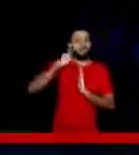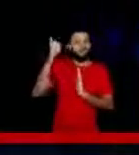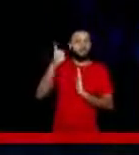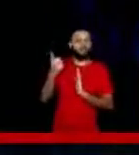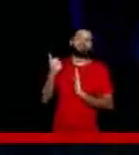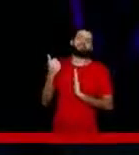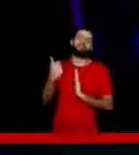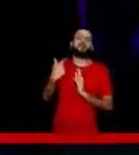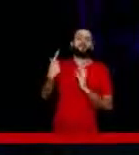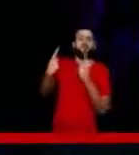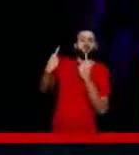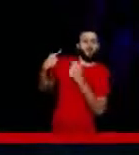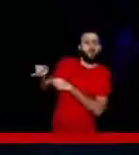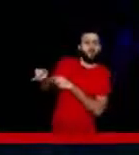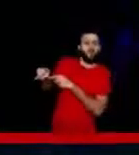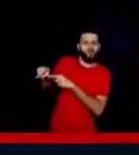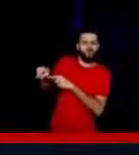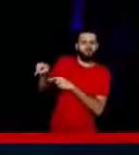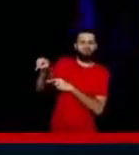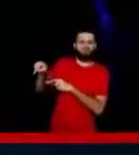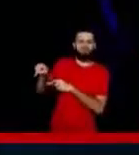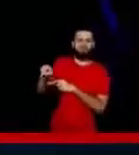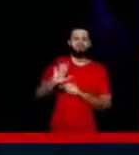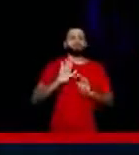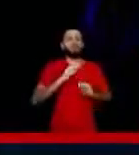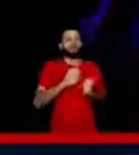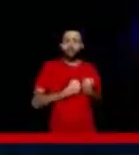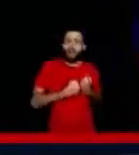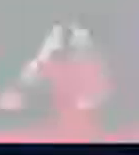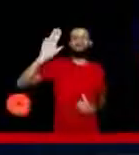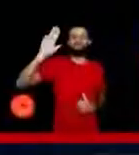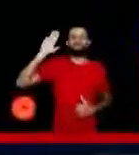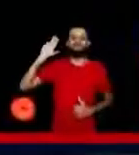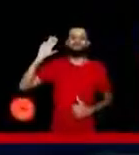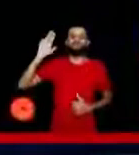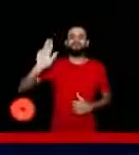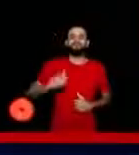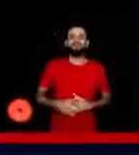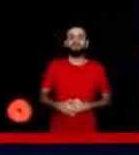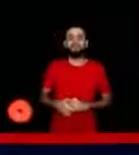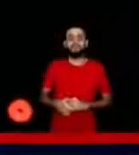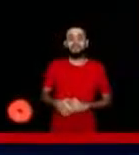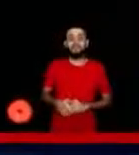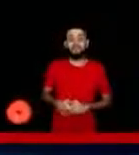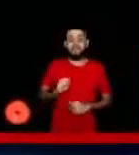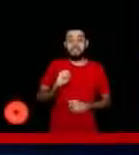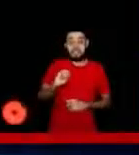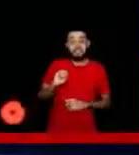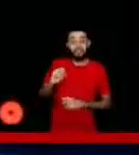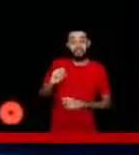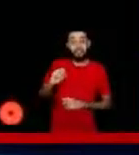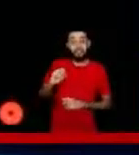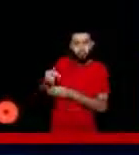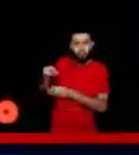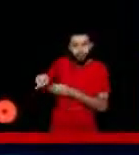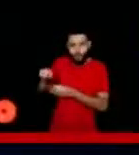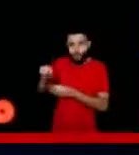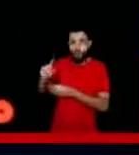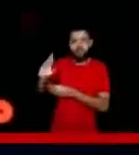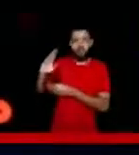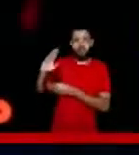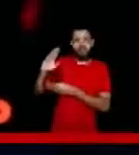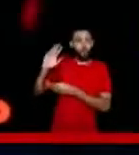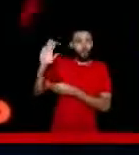o pagamento de evento para uma atividade política partidária. O evento foi realizado por uma solicitação de emenda